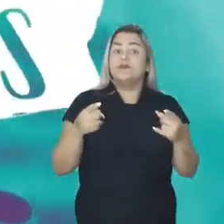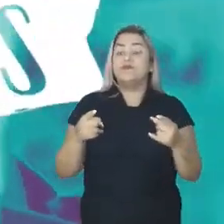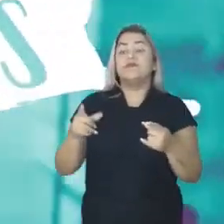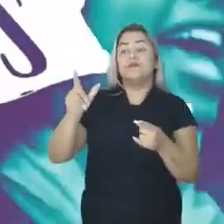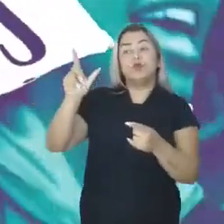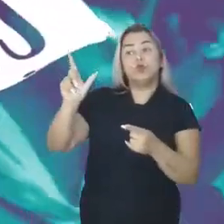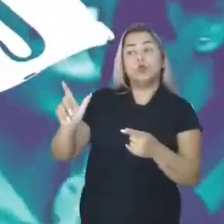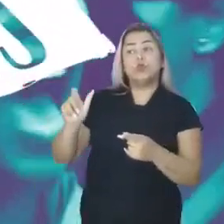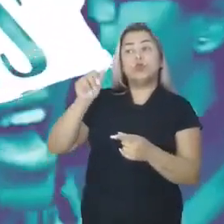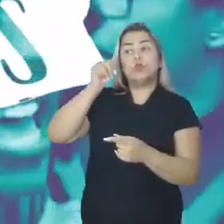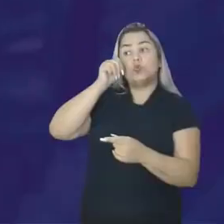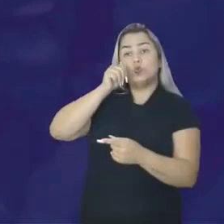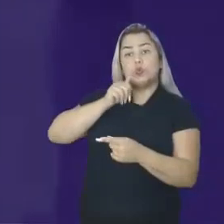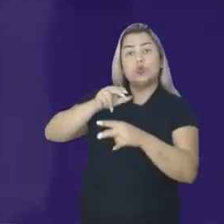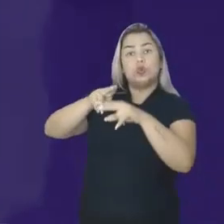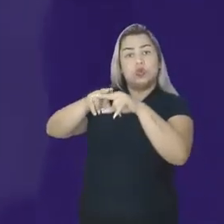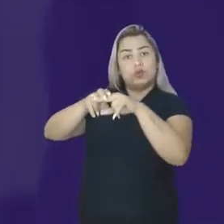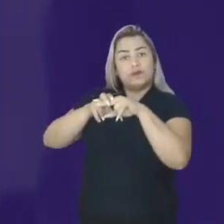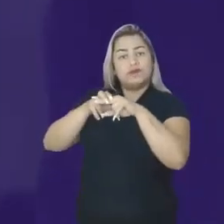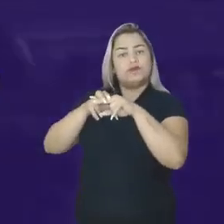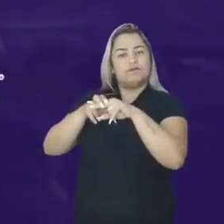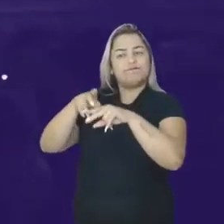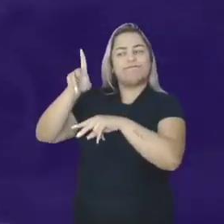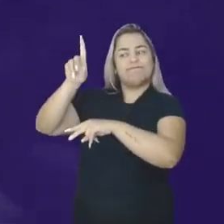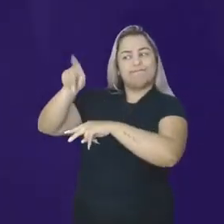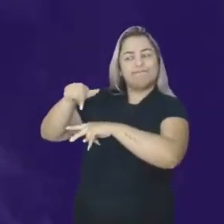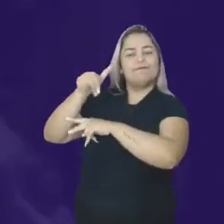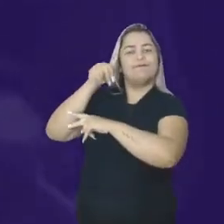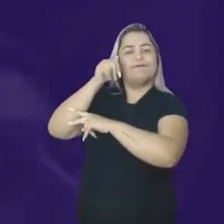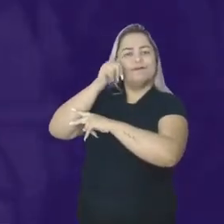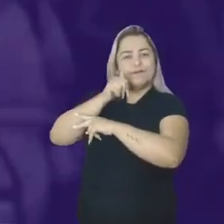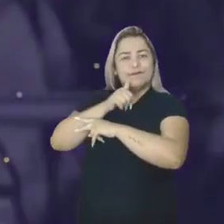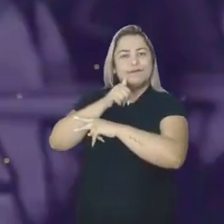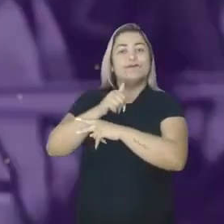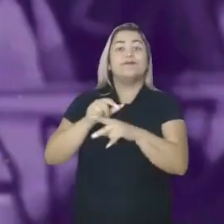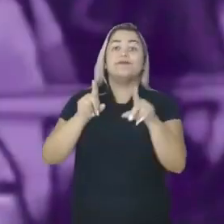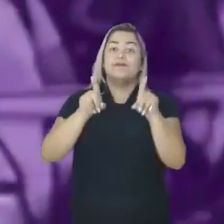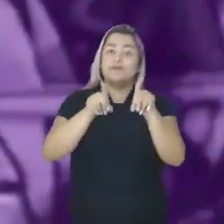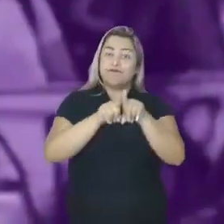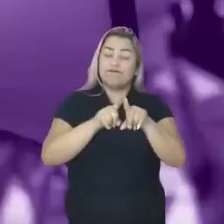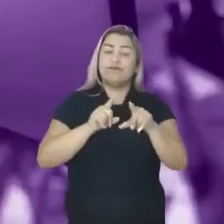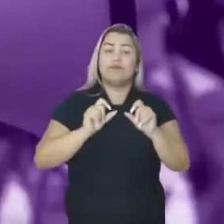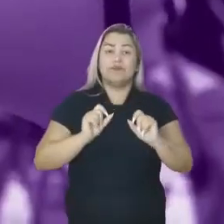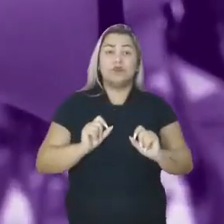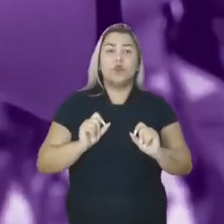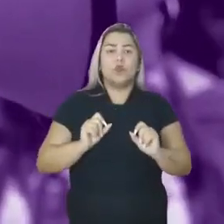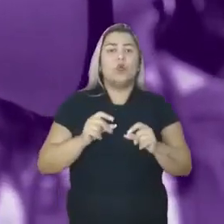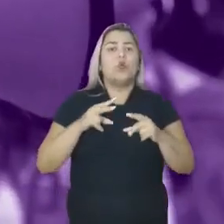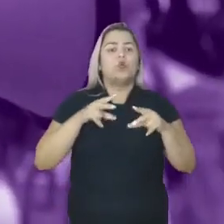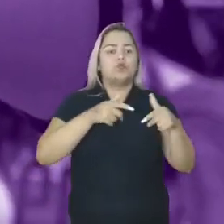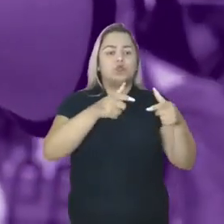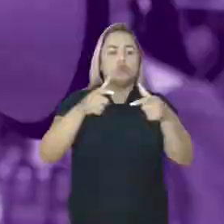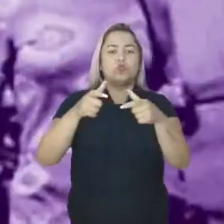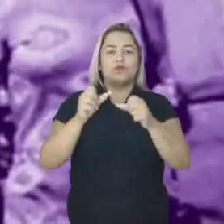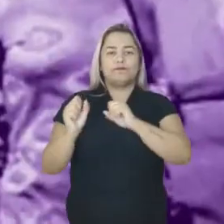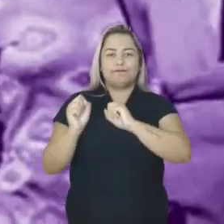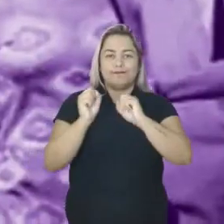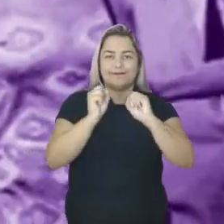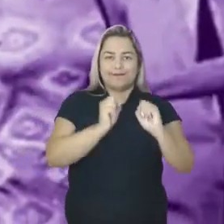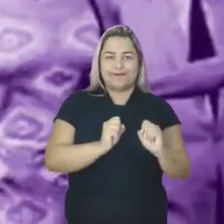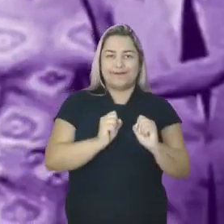Eu sou uma delas, são elas por elas, ocupando os espaços